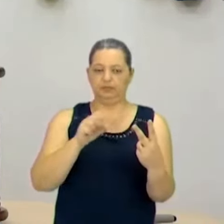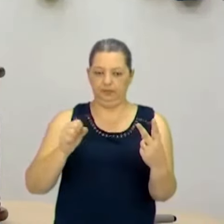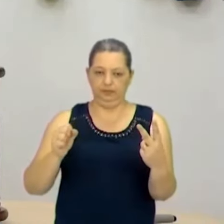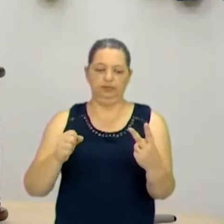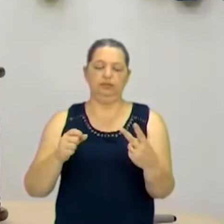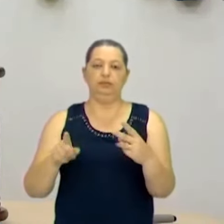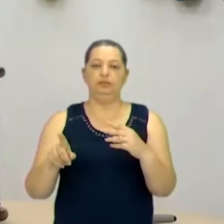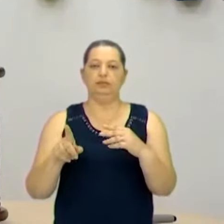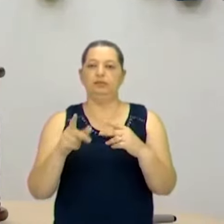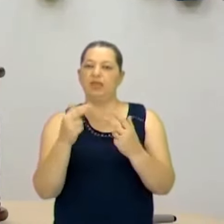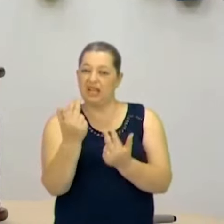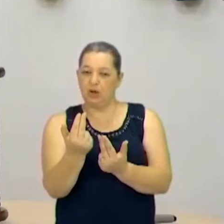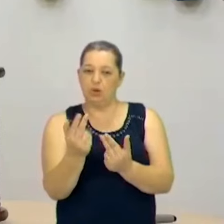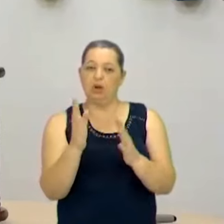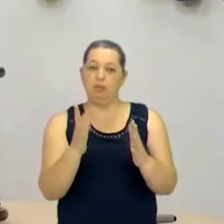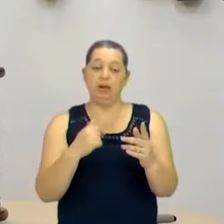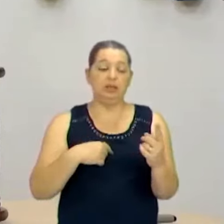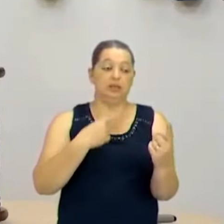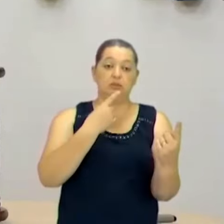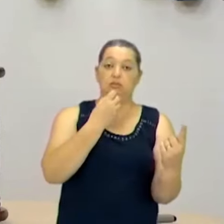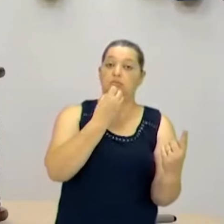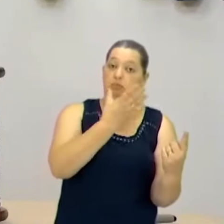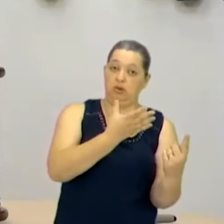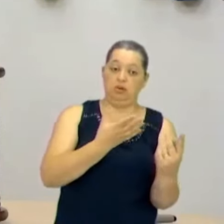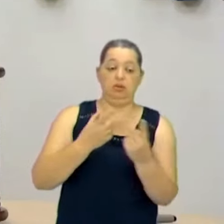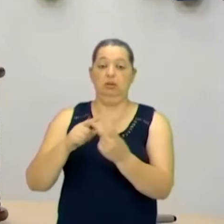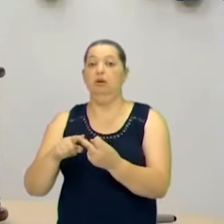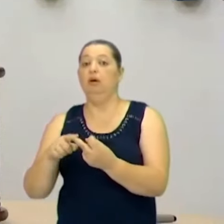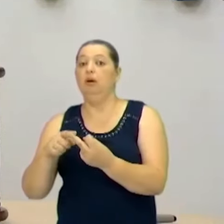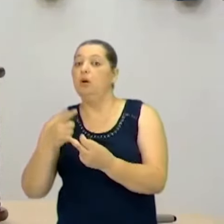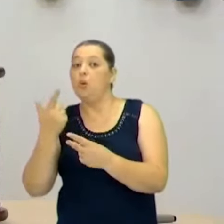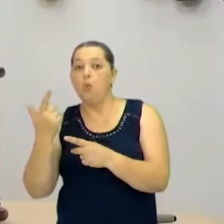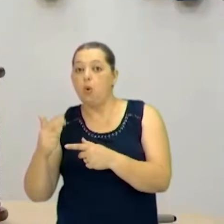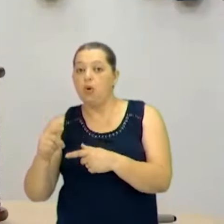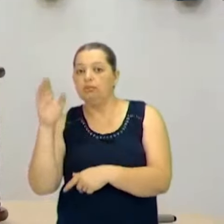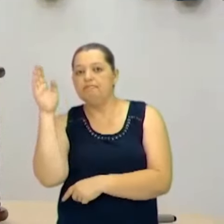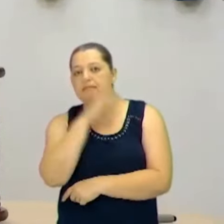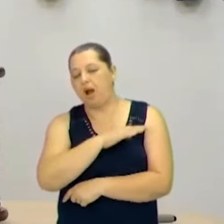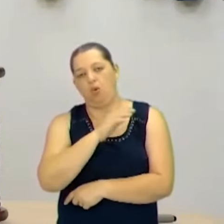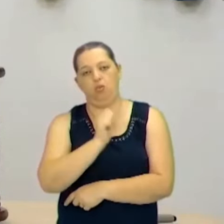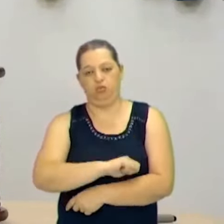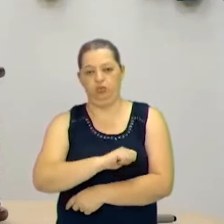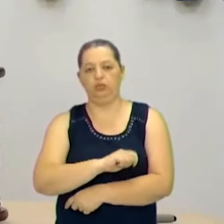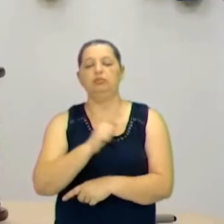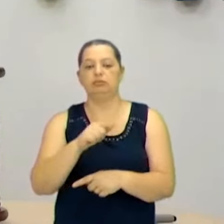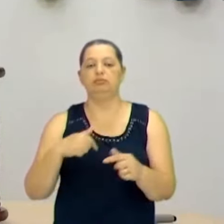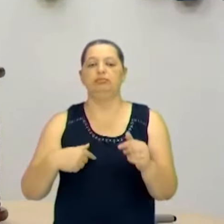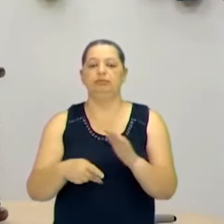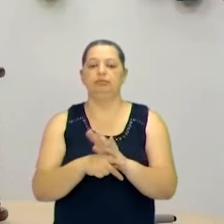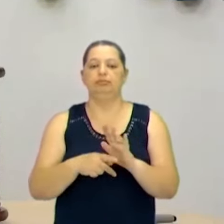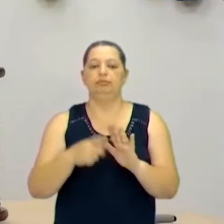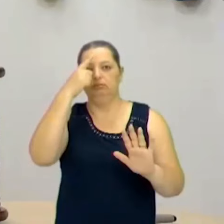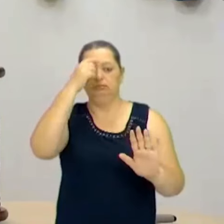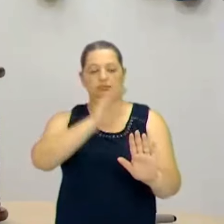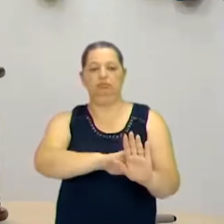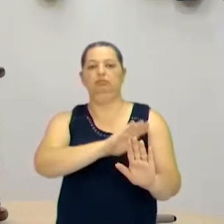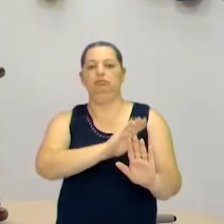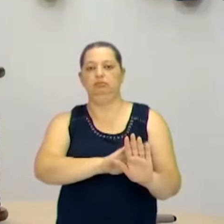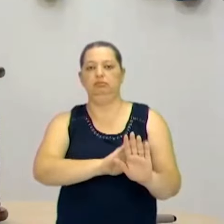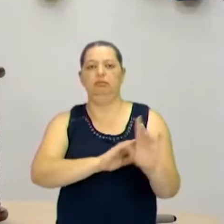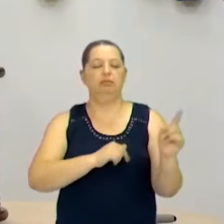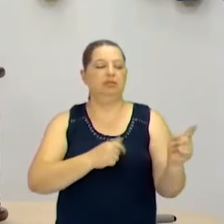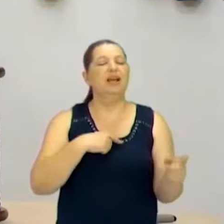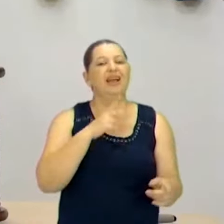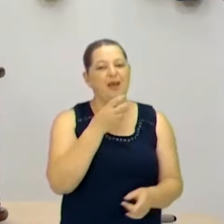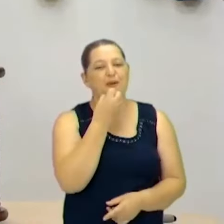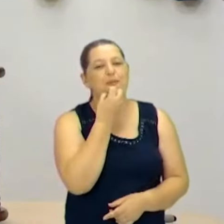poderes iguais, só que uma é o bem e outra é o mal. E, geralmente, esse pensamento fundamentalista, ele se coloca como o bem,